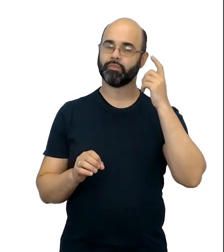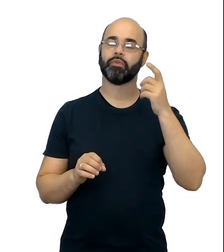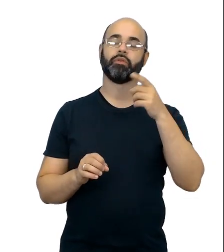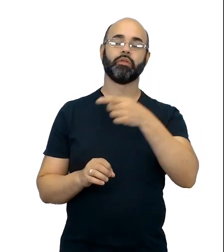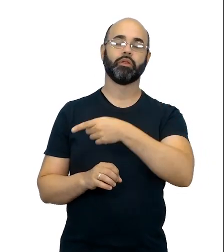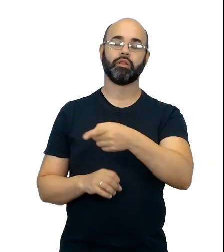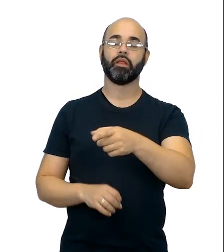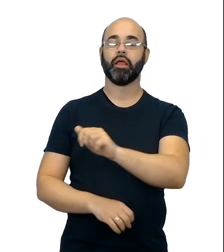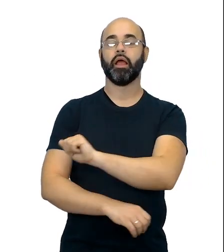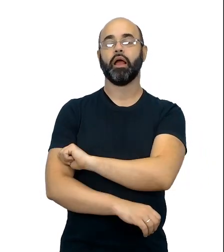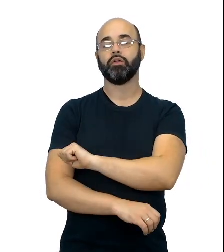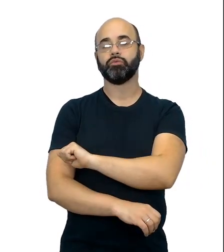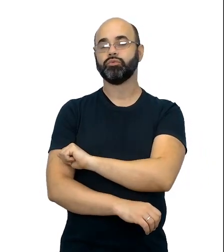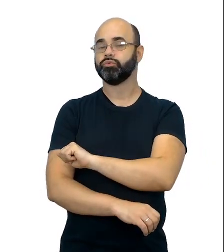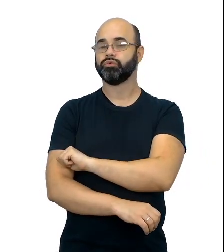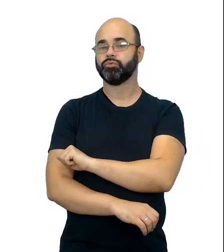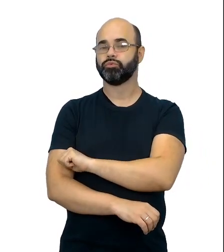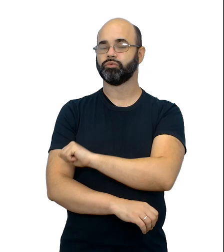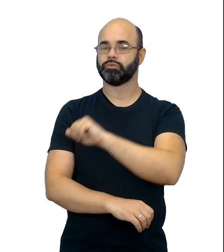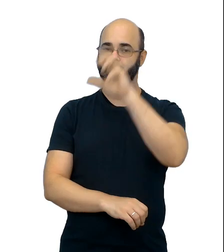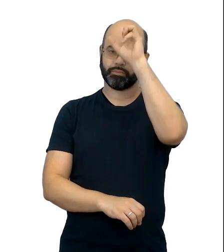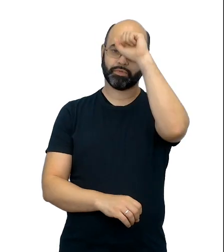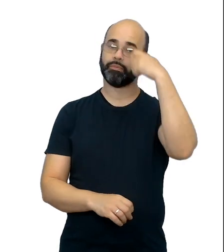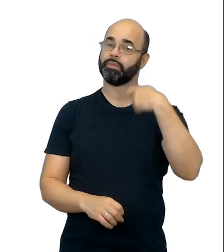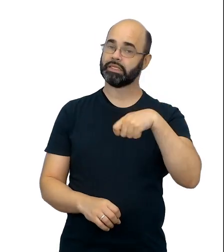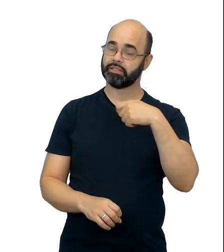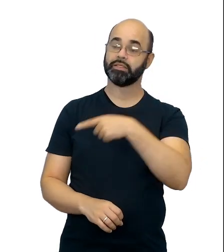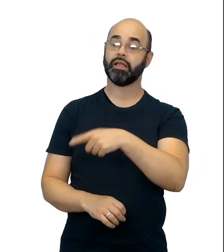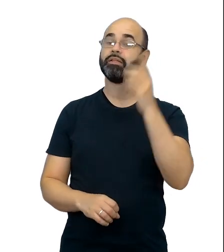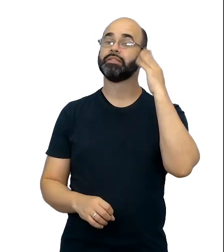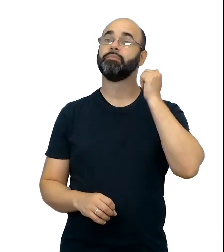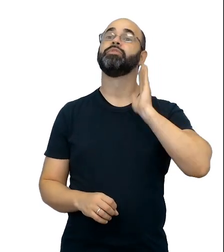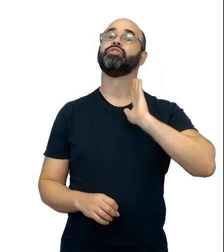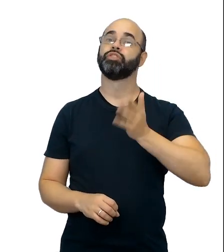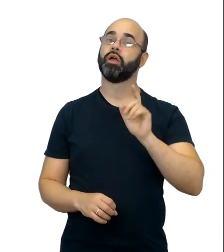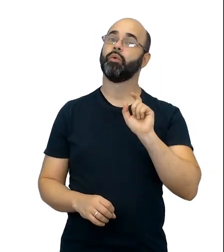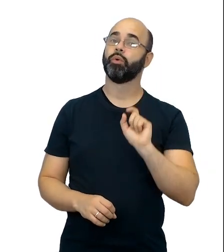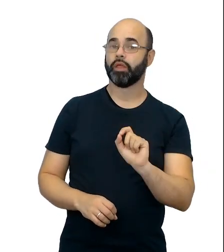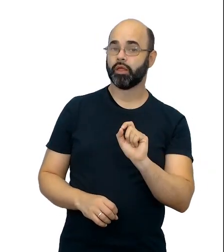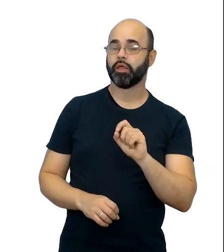o aluno precisa, o que ele sabe sobre e o que ele